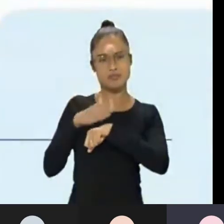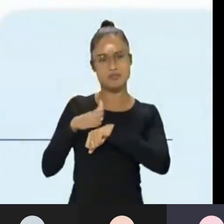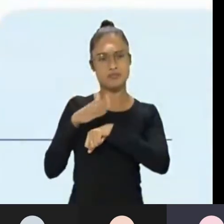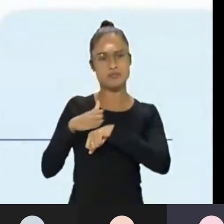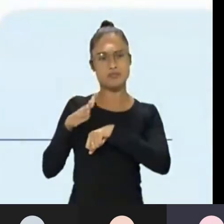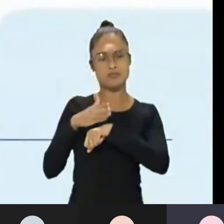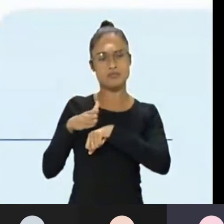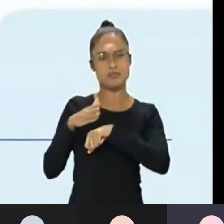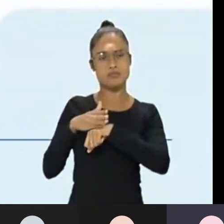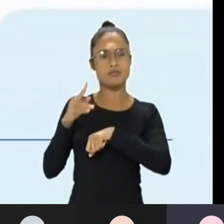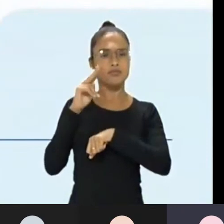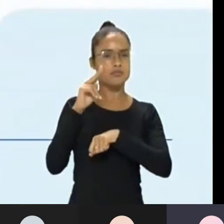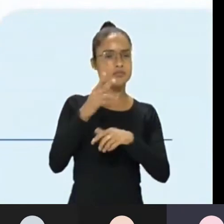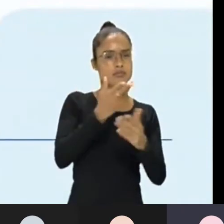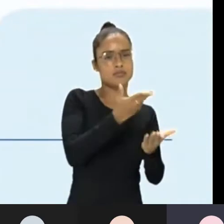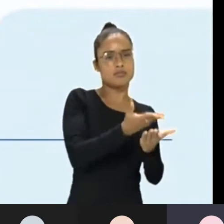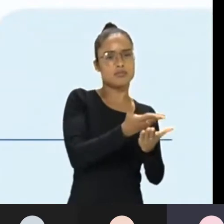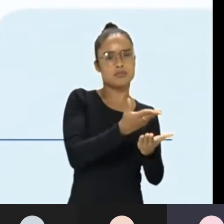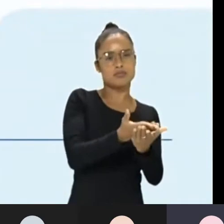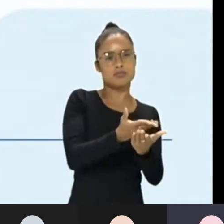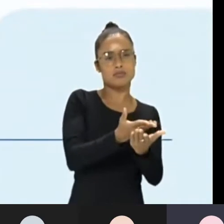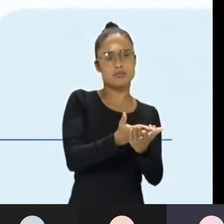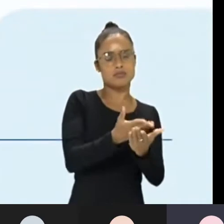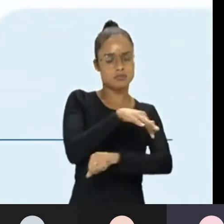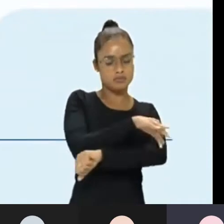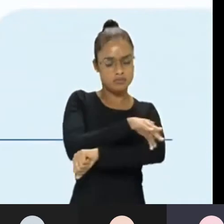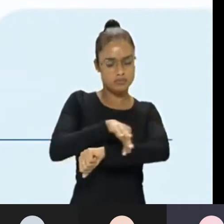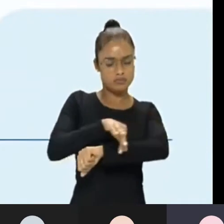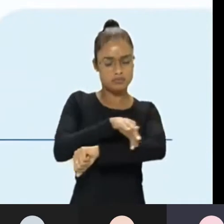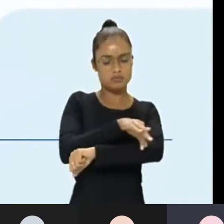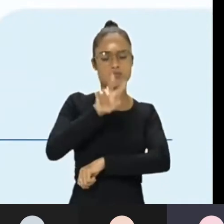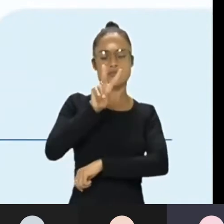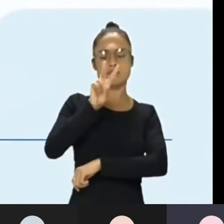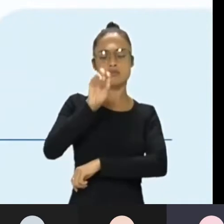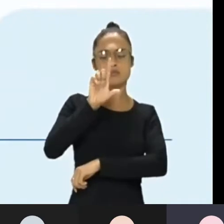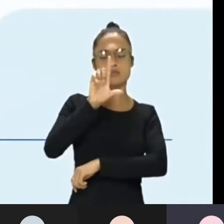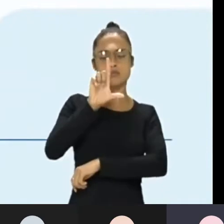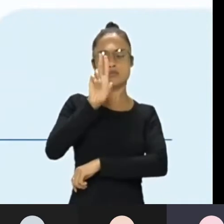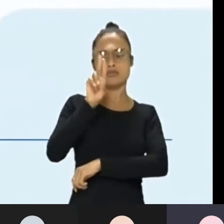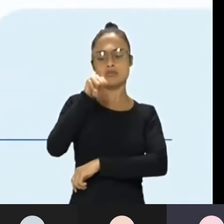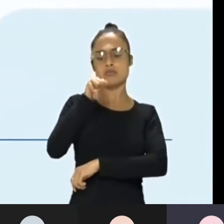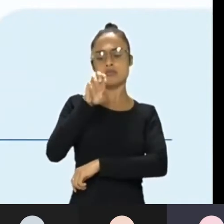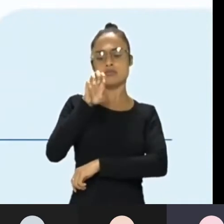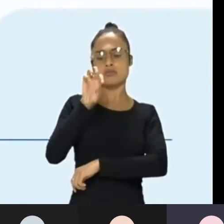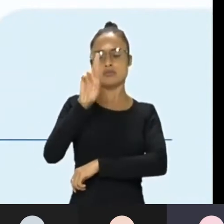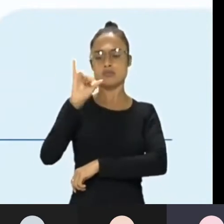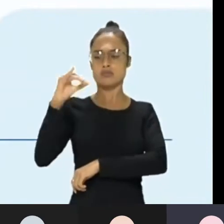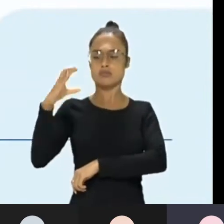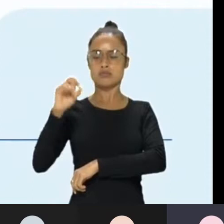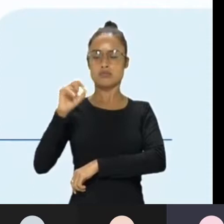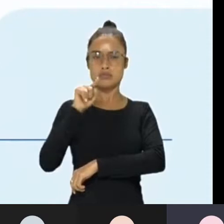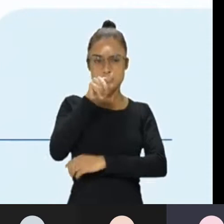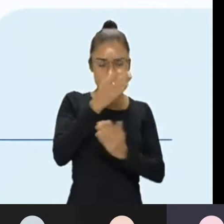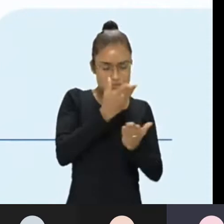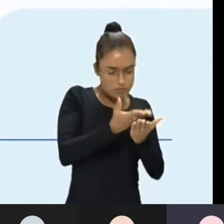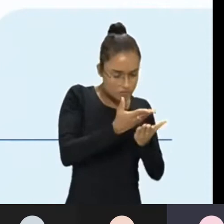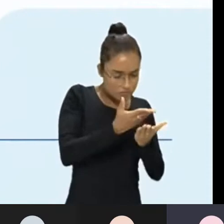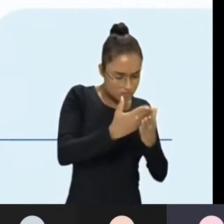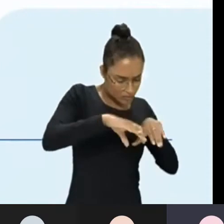Então, esse é um estudo volumétrico, né, na etapa de você fazer os estudos preliminares, na qual você tem que